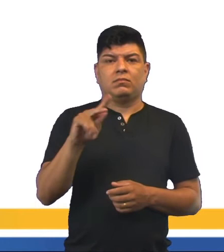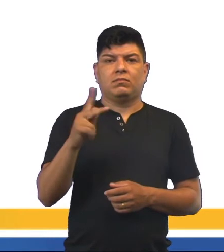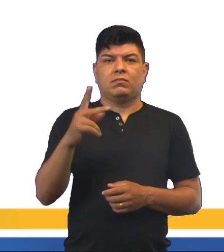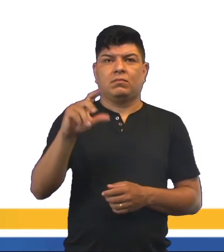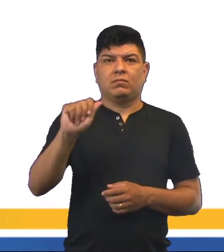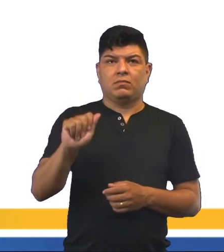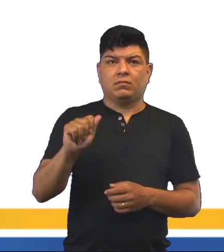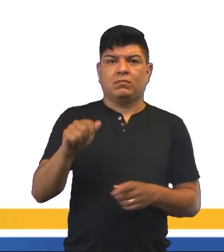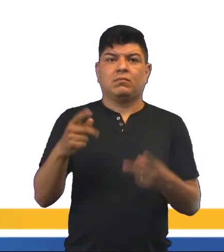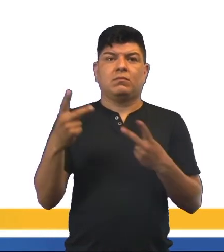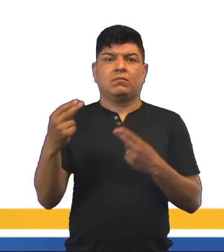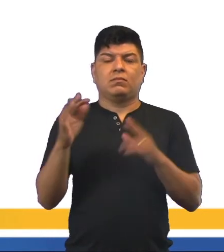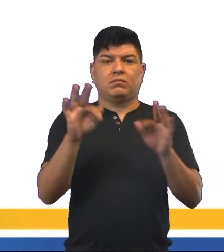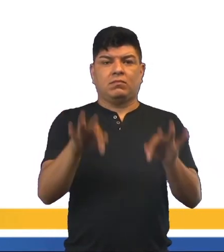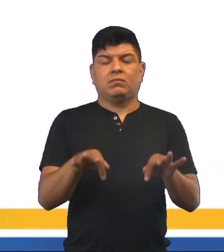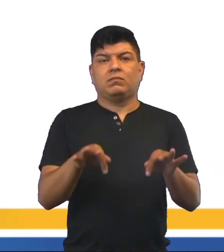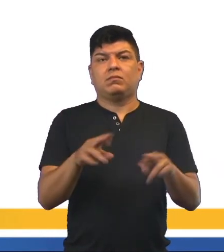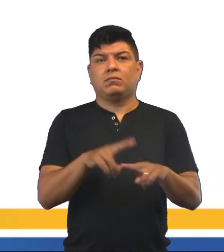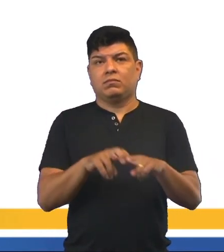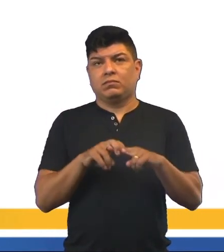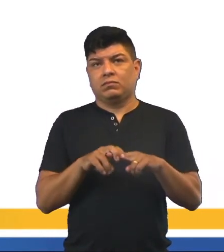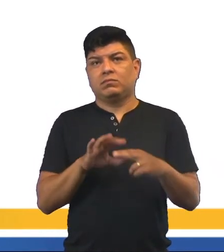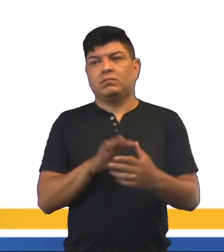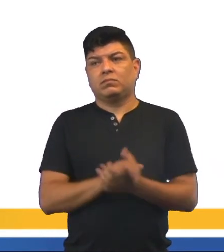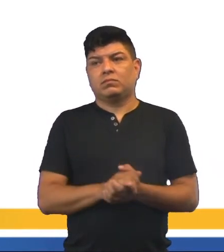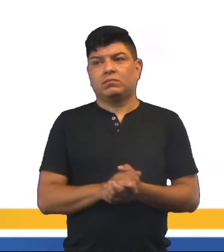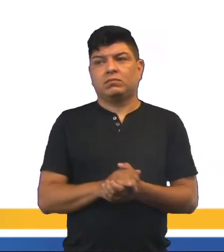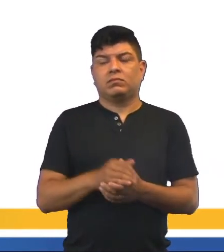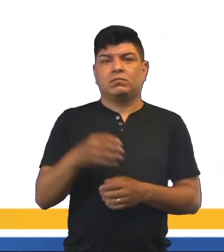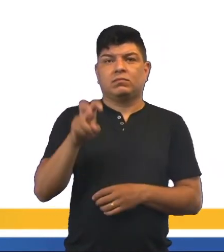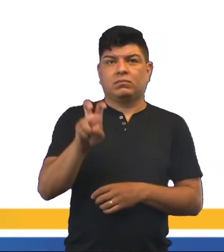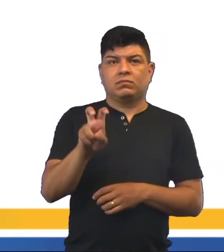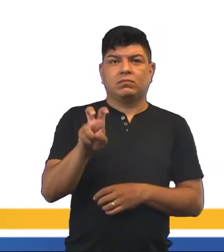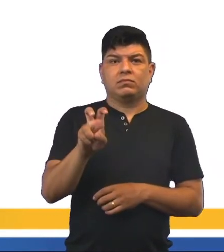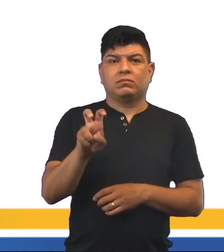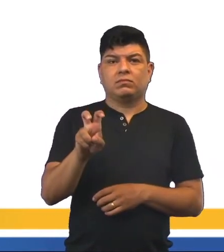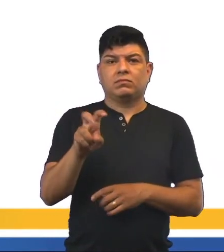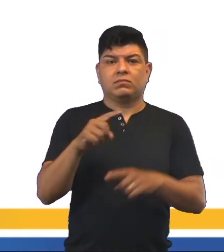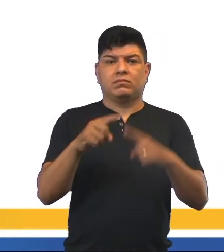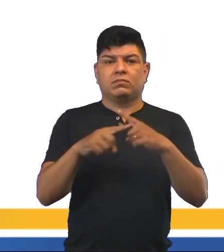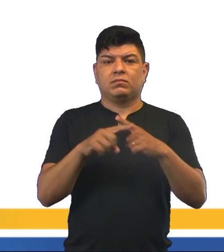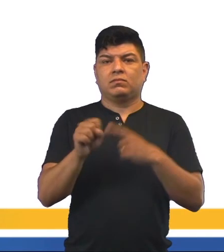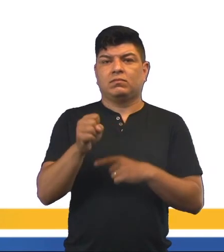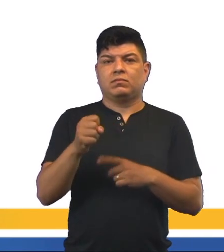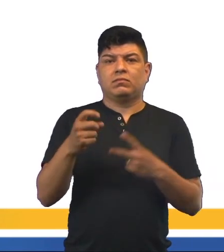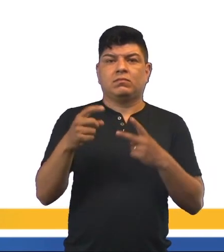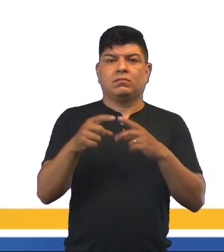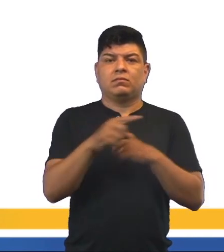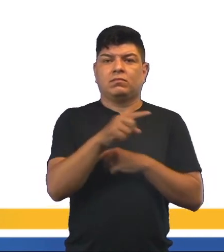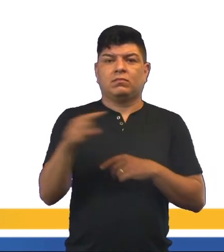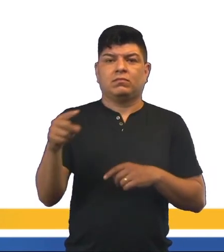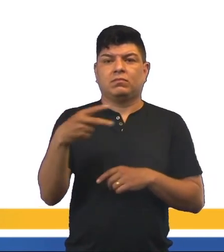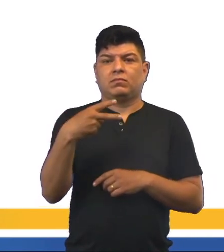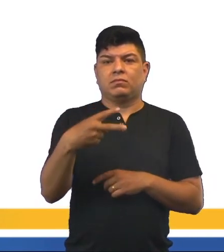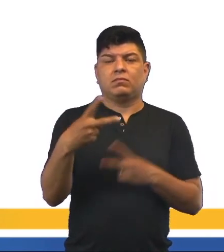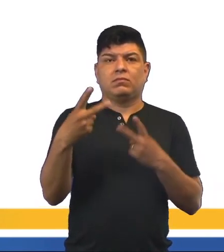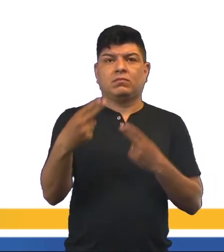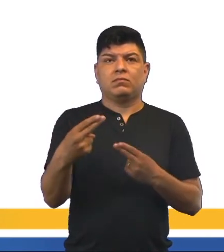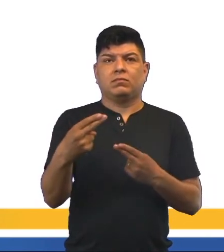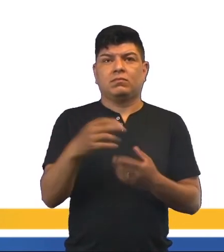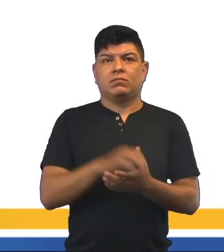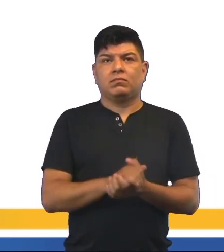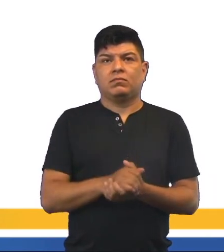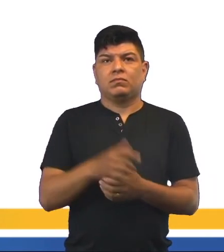C'A', né? Nosso segmento, último segmento, que será 5 vezes 8 sobre 2, que vai ser igual